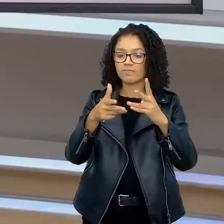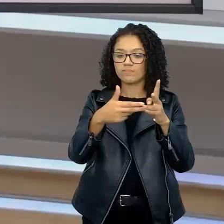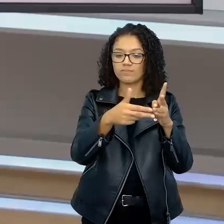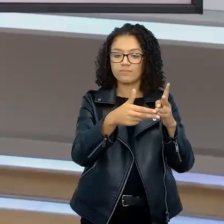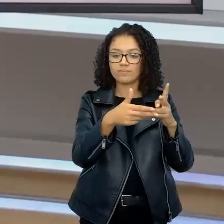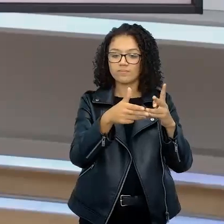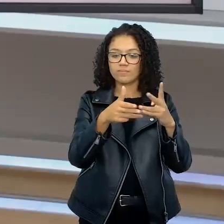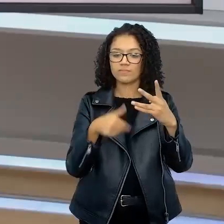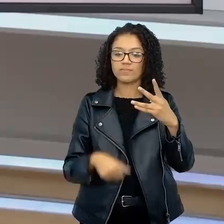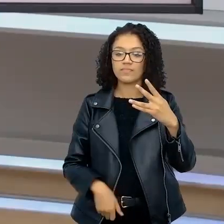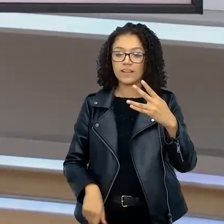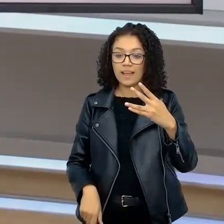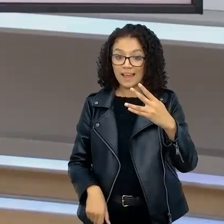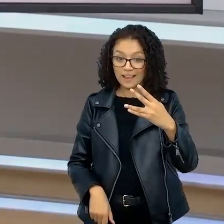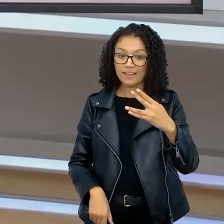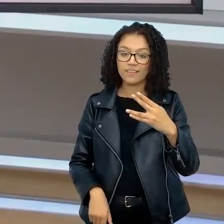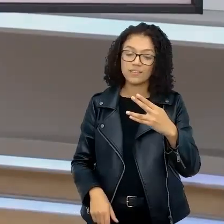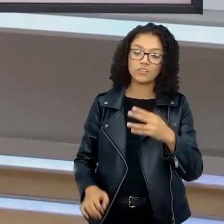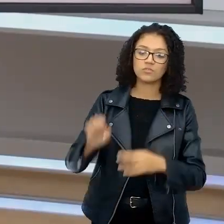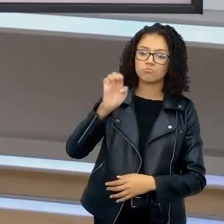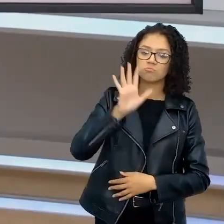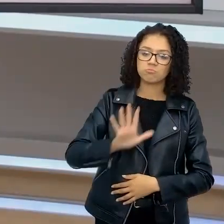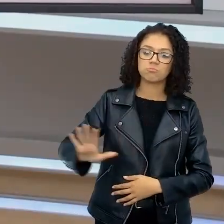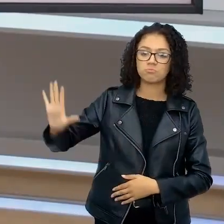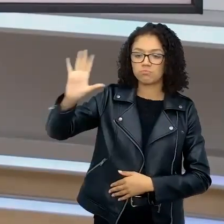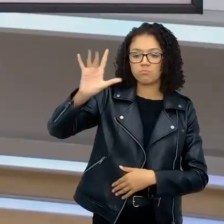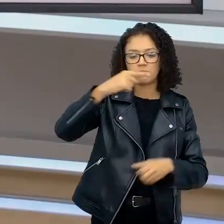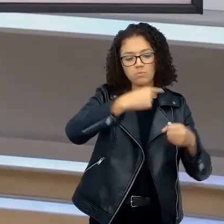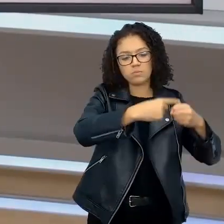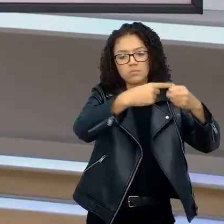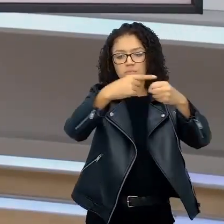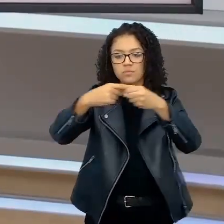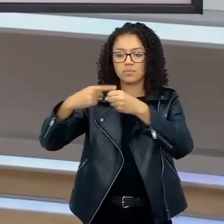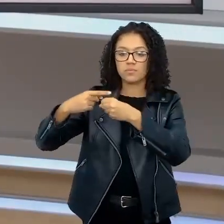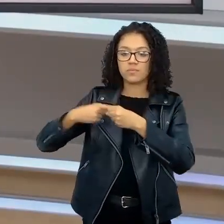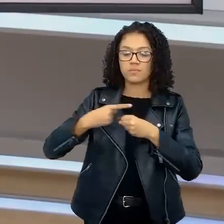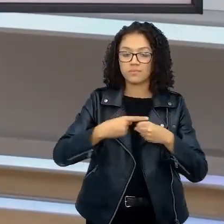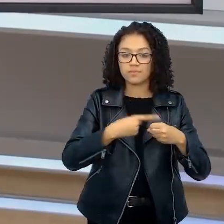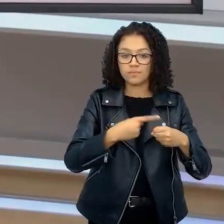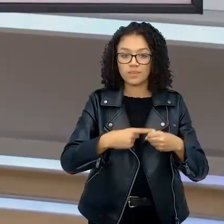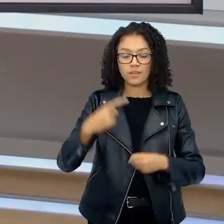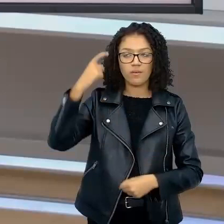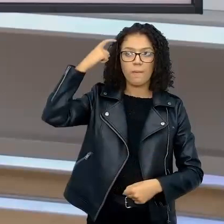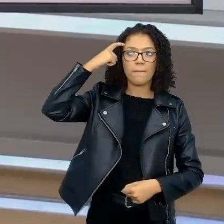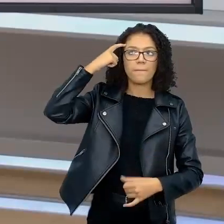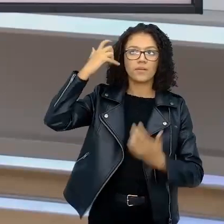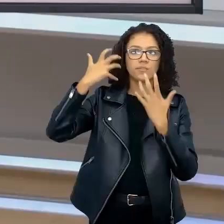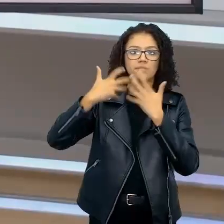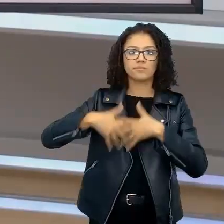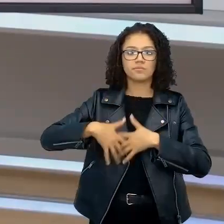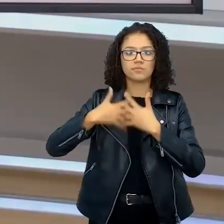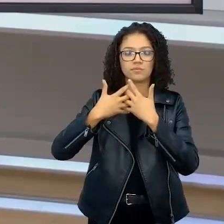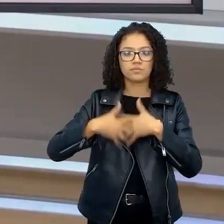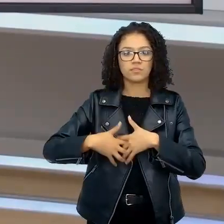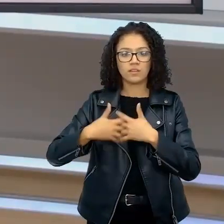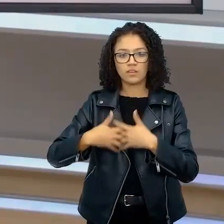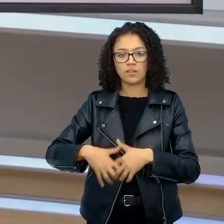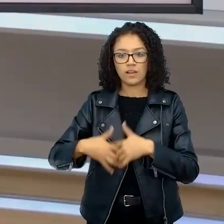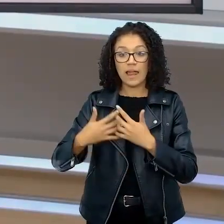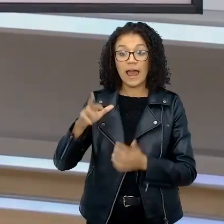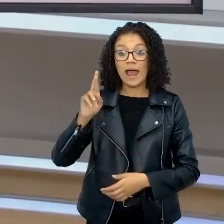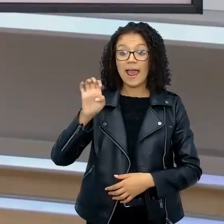dos municípios dos estados brasileiros, que a gente vai pensar em fluxos da rede de